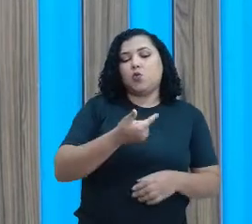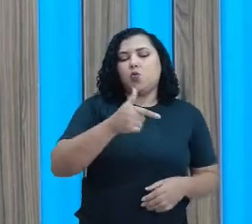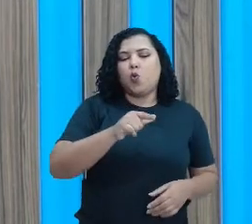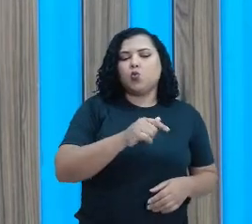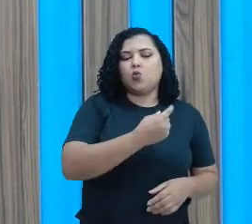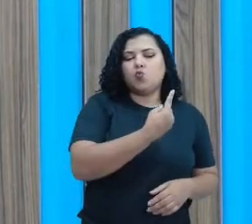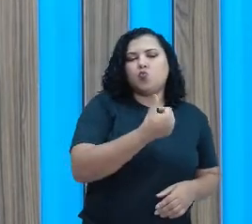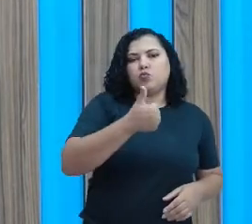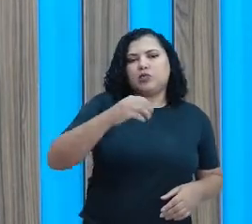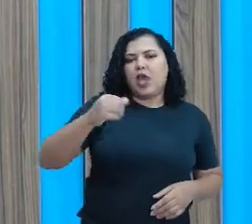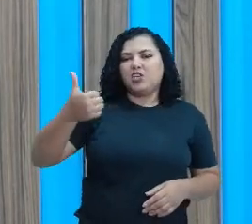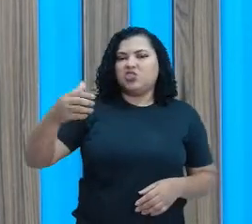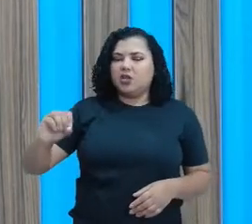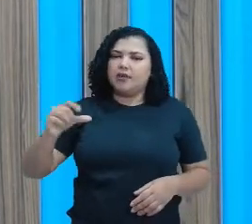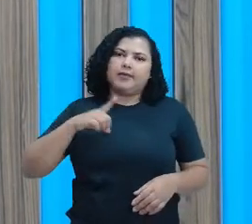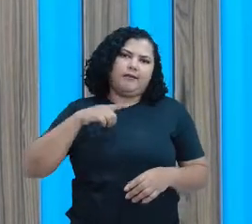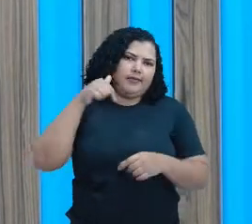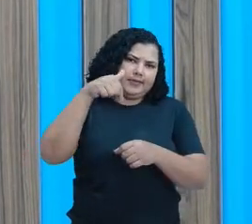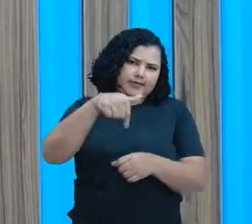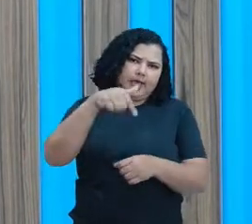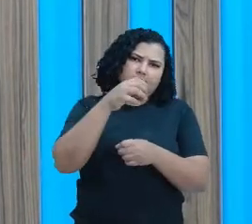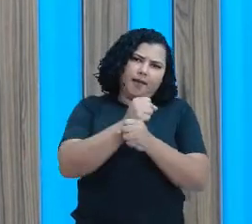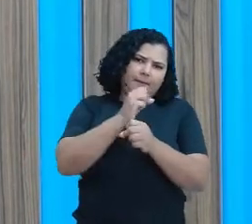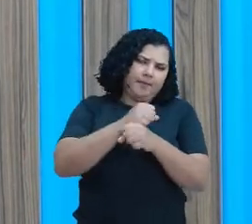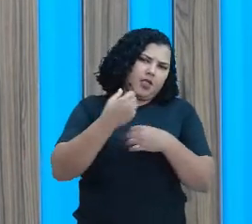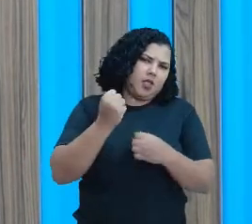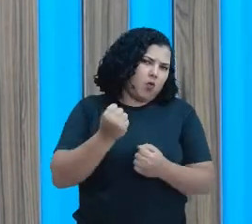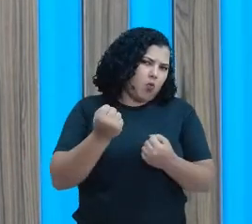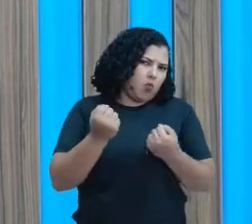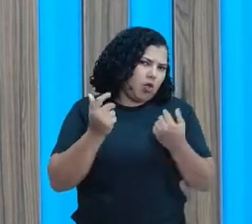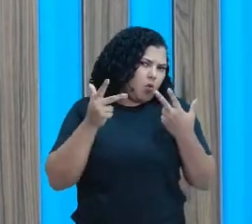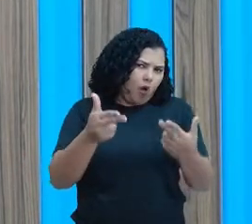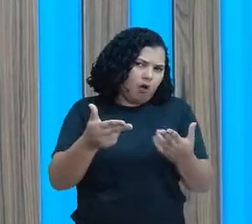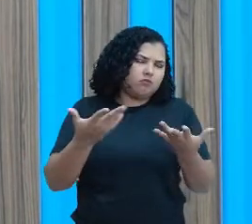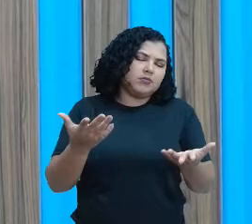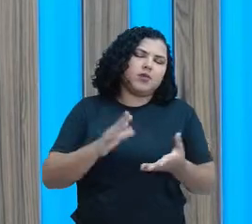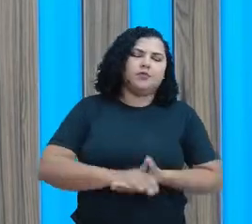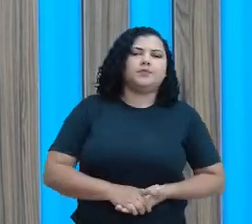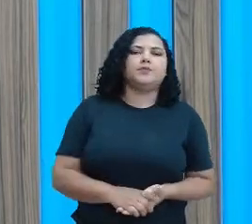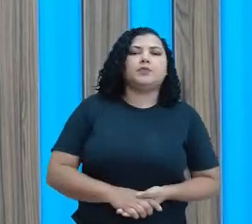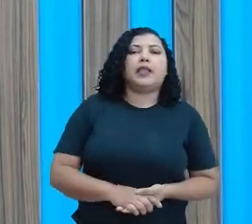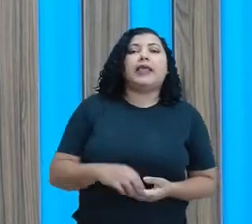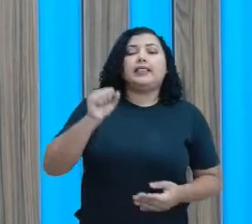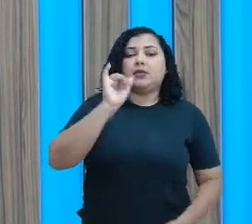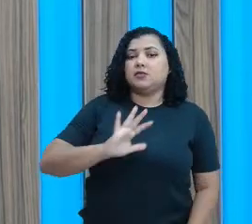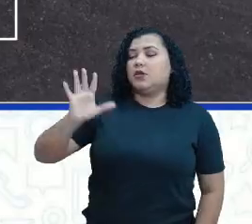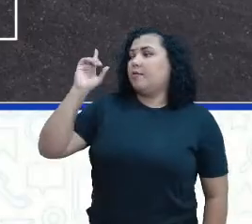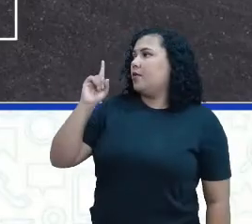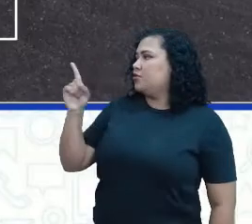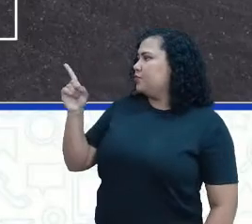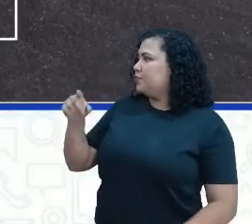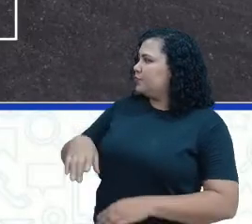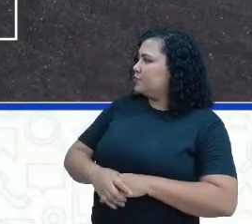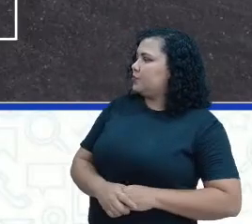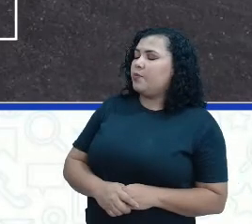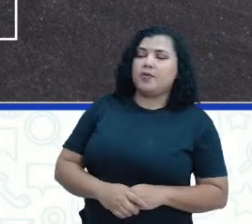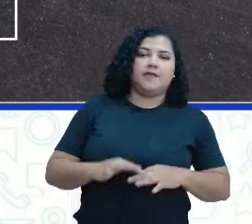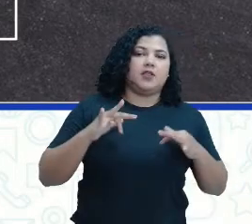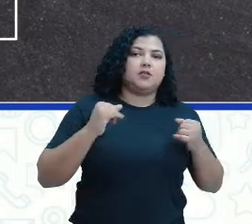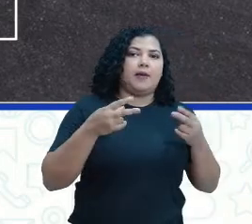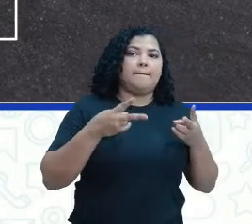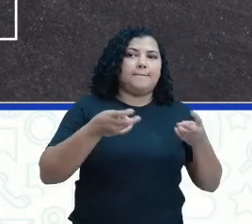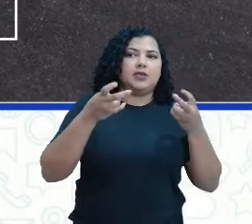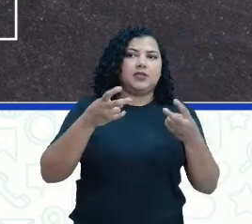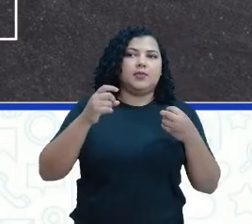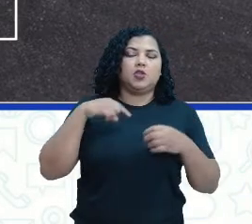essa questão de você ver a regularidade é nesse sentido. Então, nessa tela aí, para a gente finalizar, você vai observar que, por exemplo, a